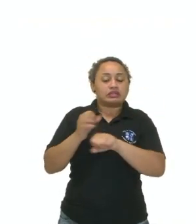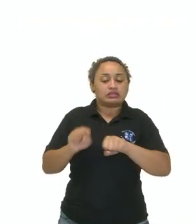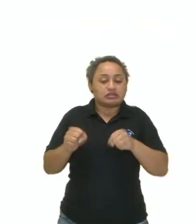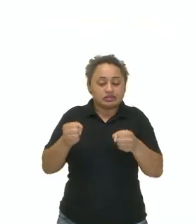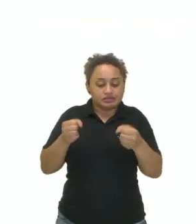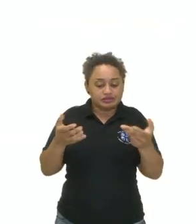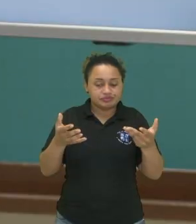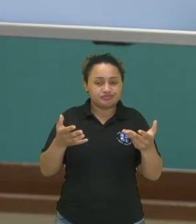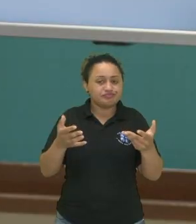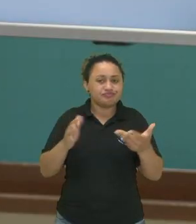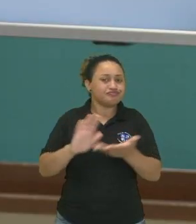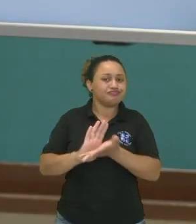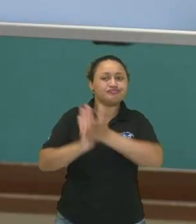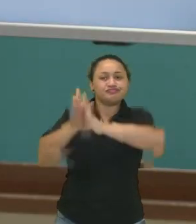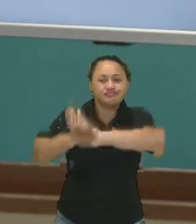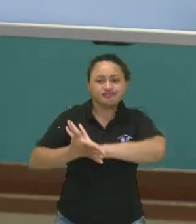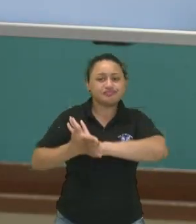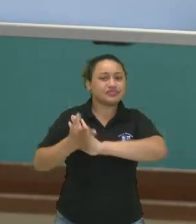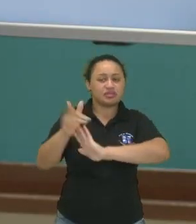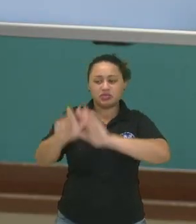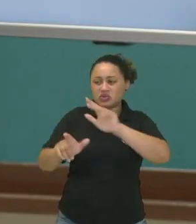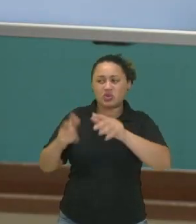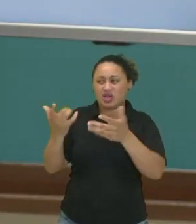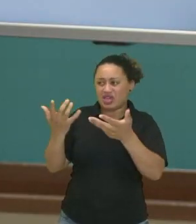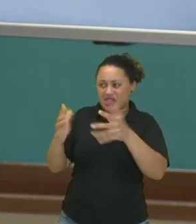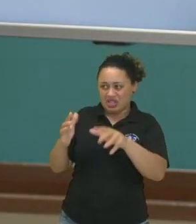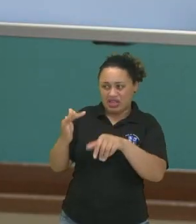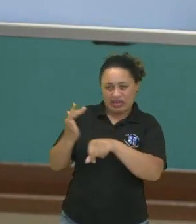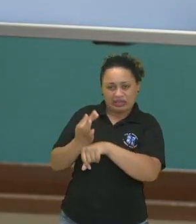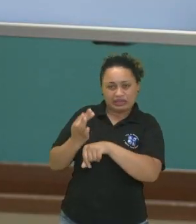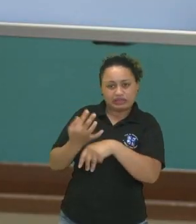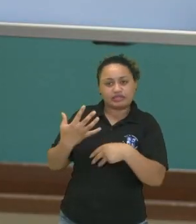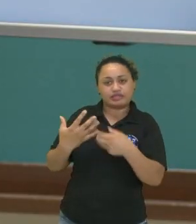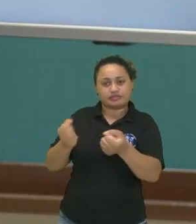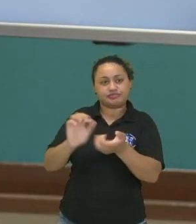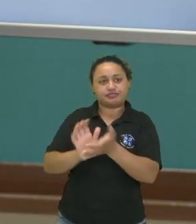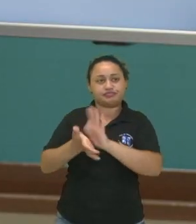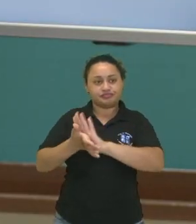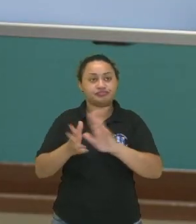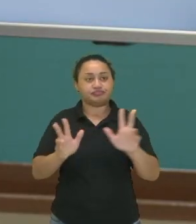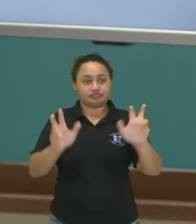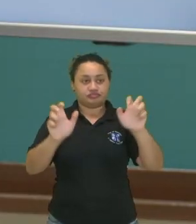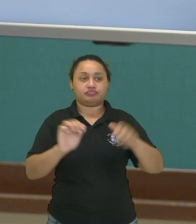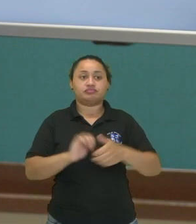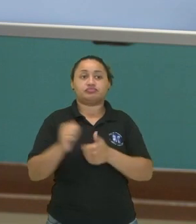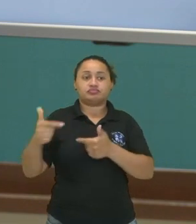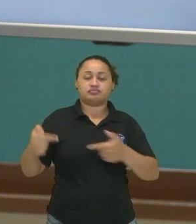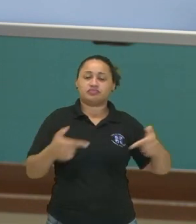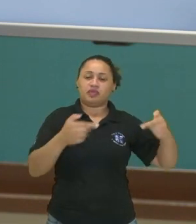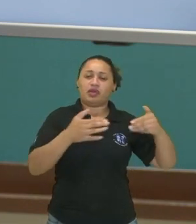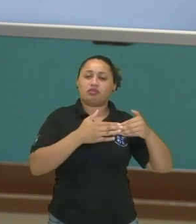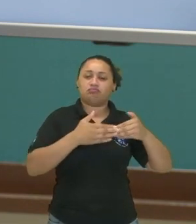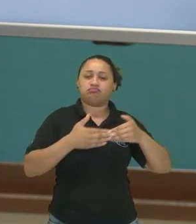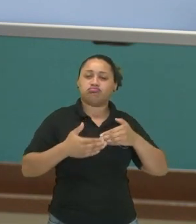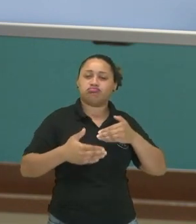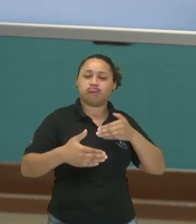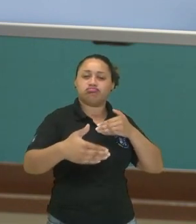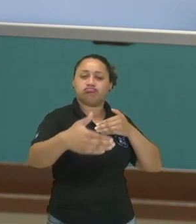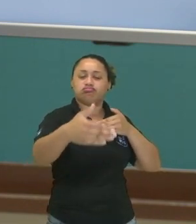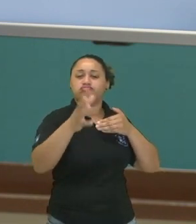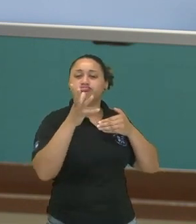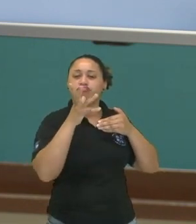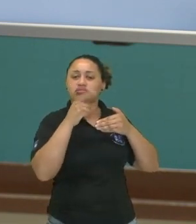seja, acabar com aqueles que resistem. Este era o lema romano. As guerras eram muito longas, em